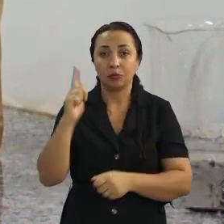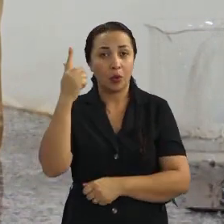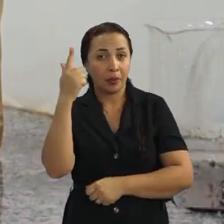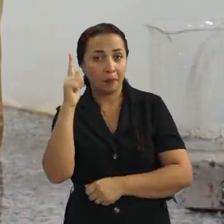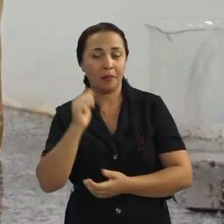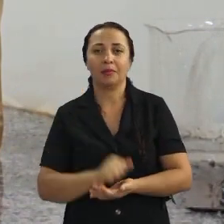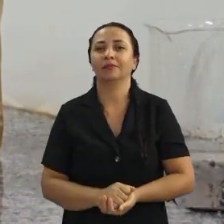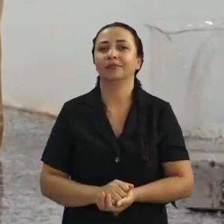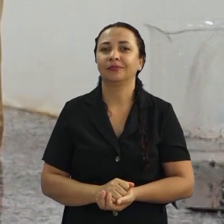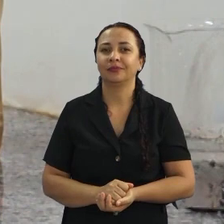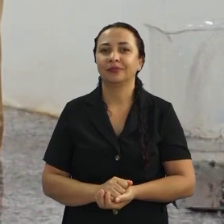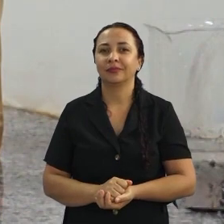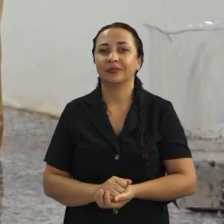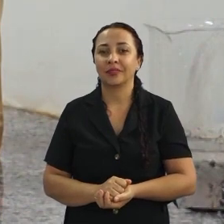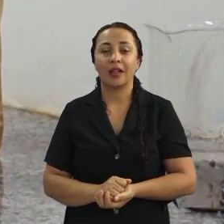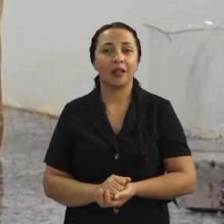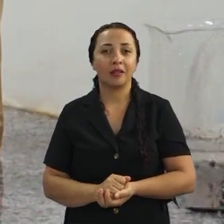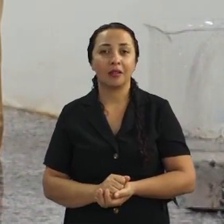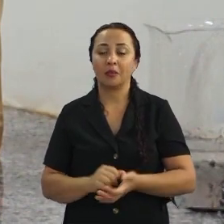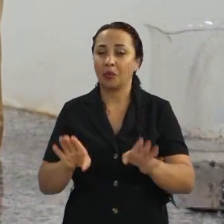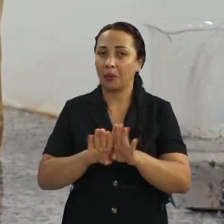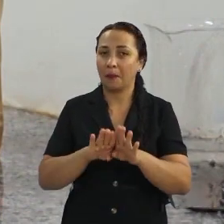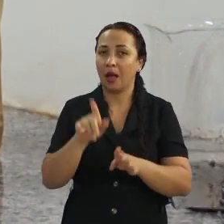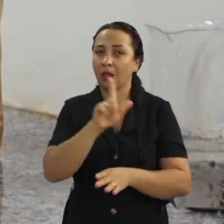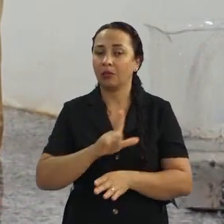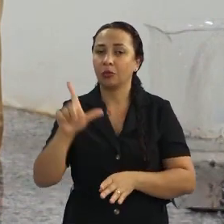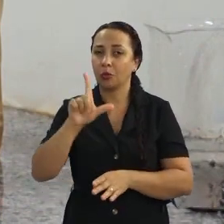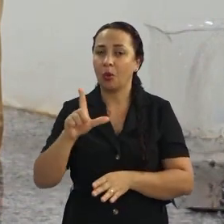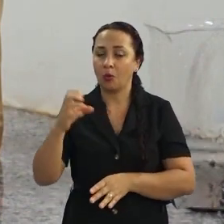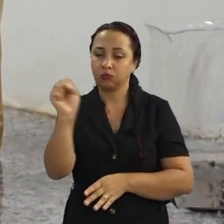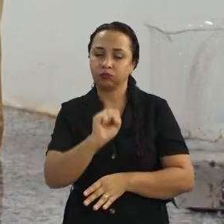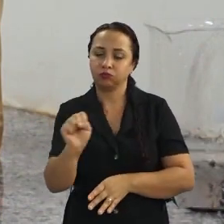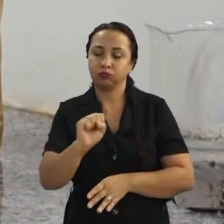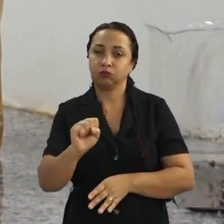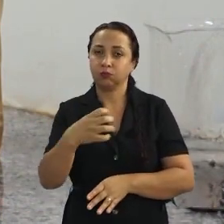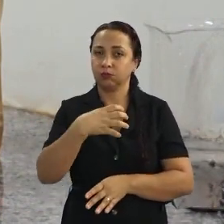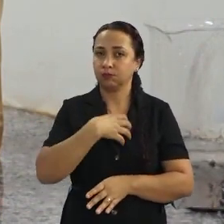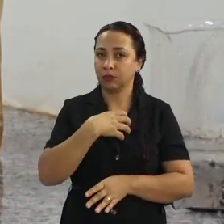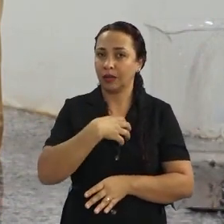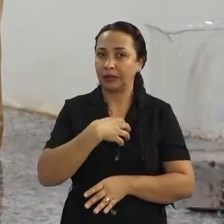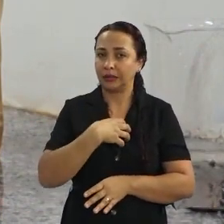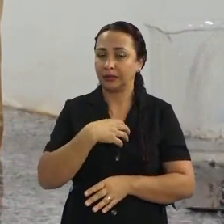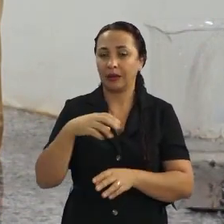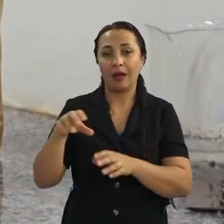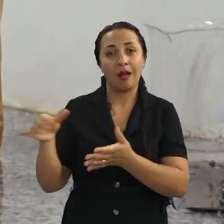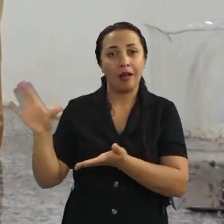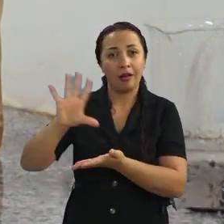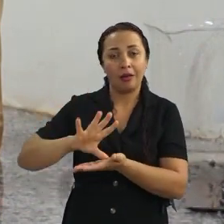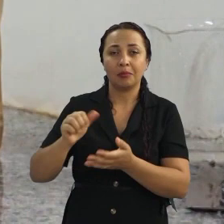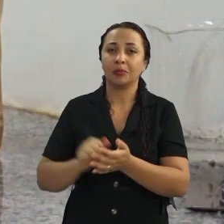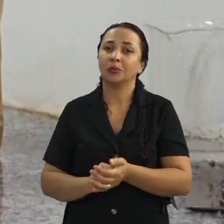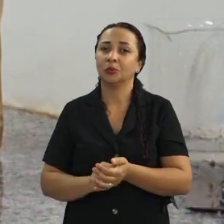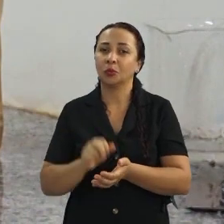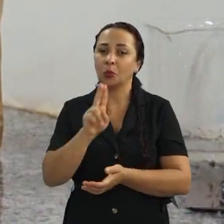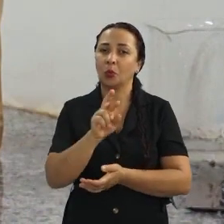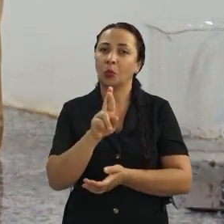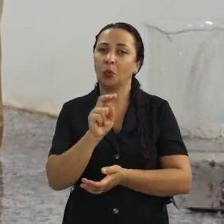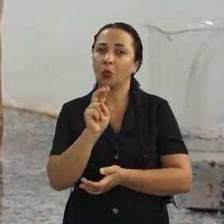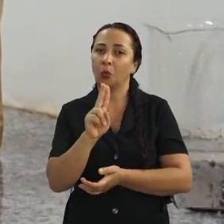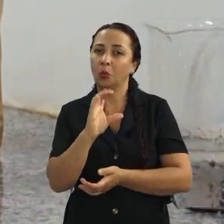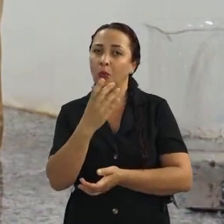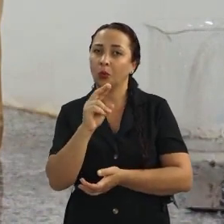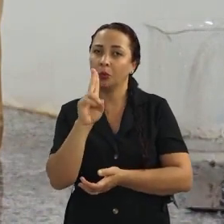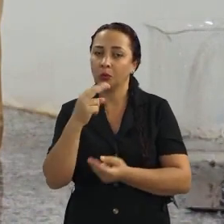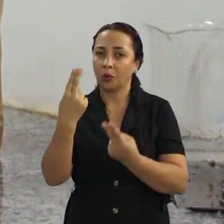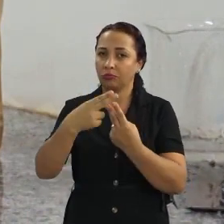Guanambi é o território litoral sul baiano do campus Uruçuca né E isso destacando o IF